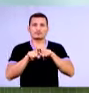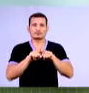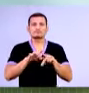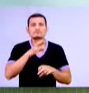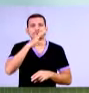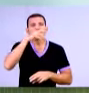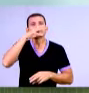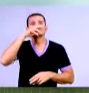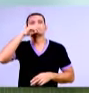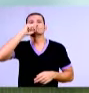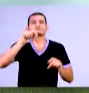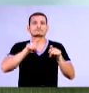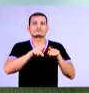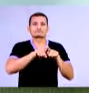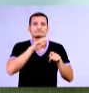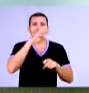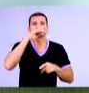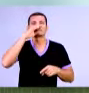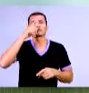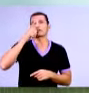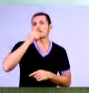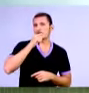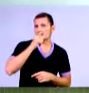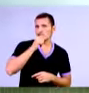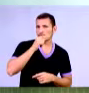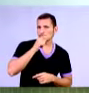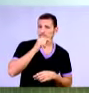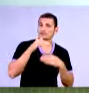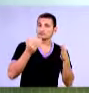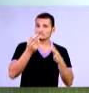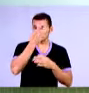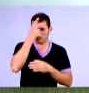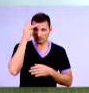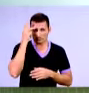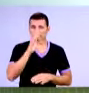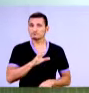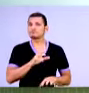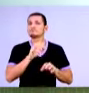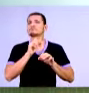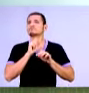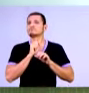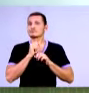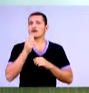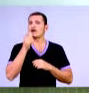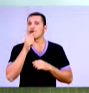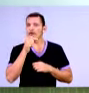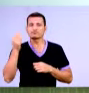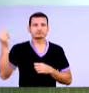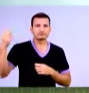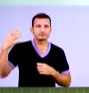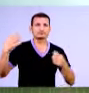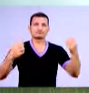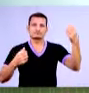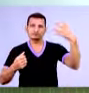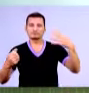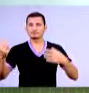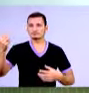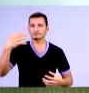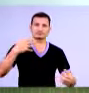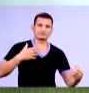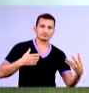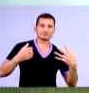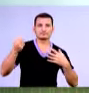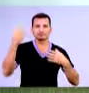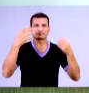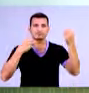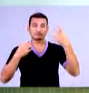são reproduzidos cheiros, água, né? Então as pessoas recebem pequenos jatos d'água no rosto, né, na face.